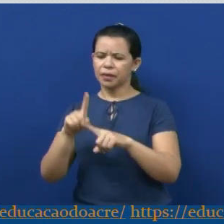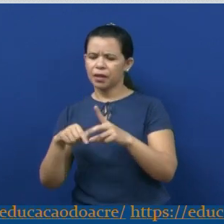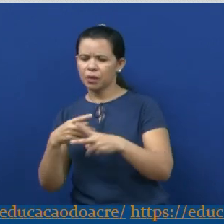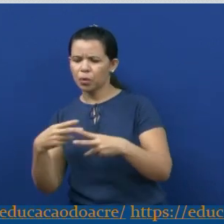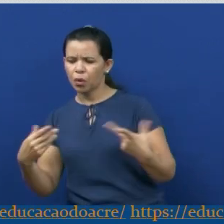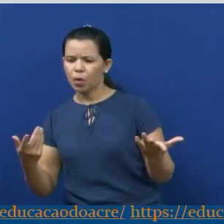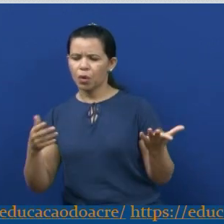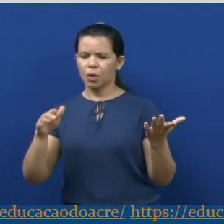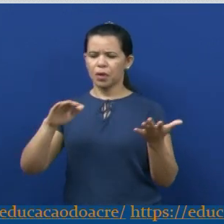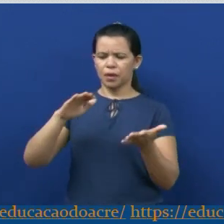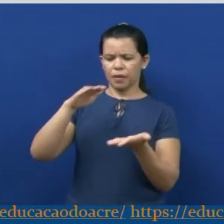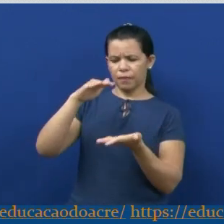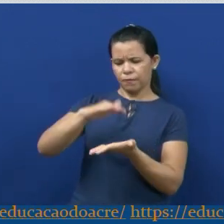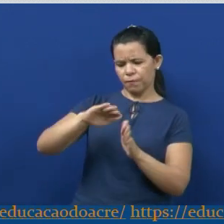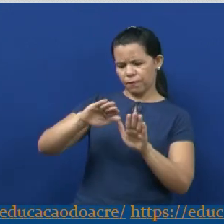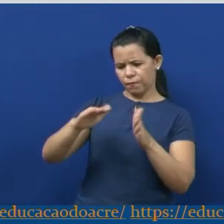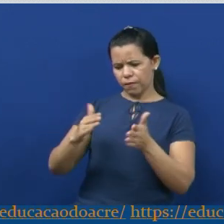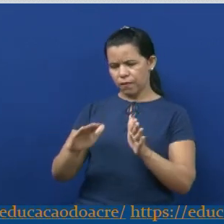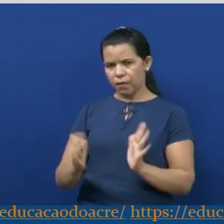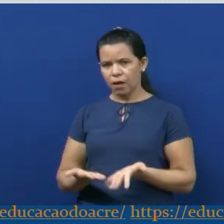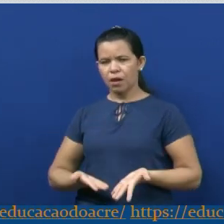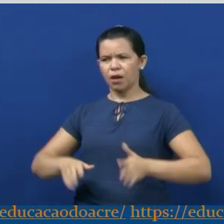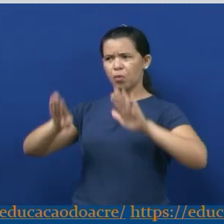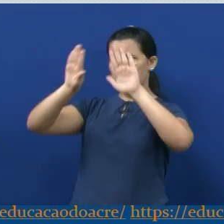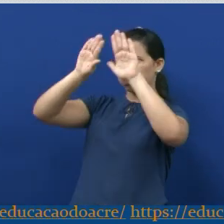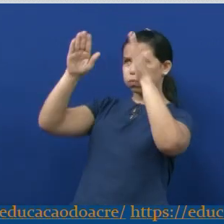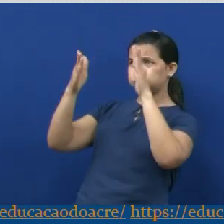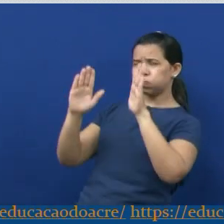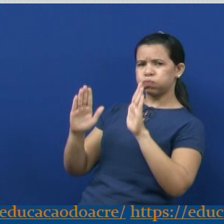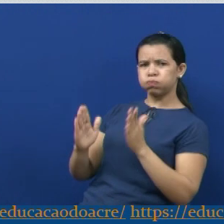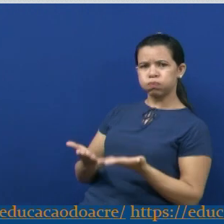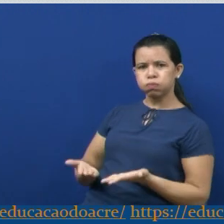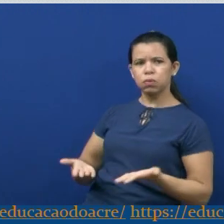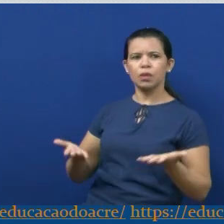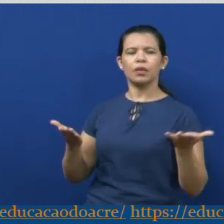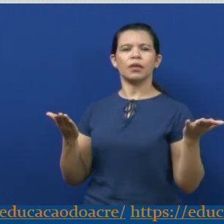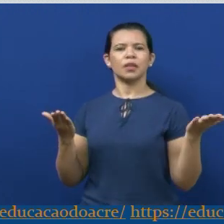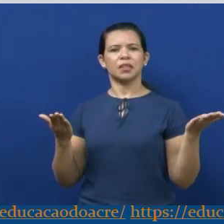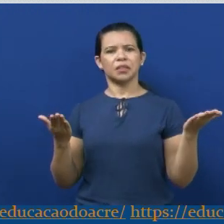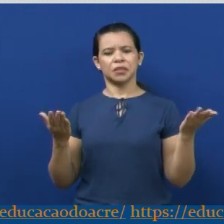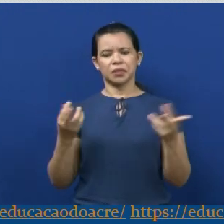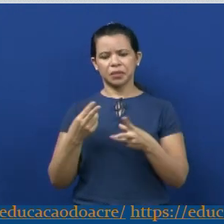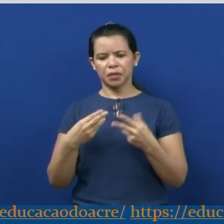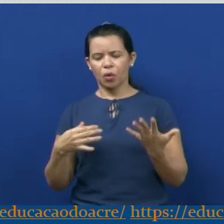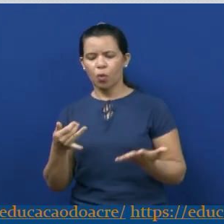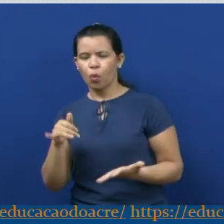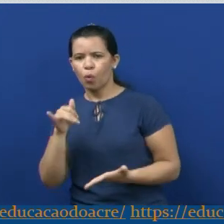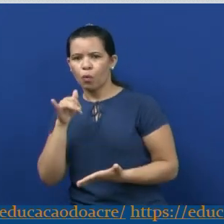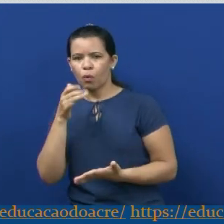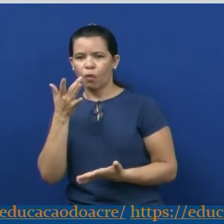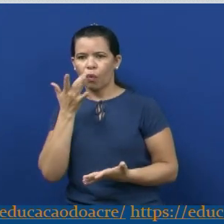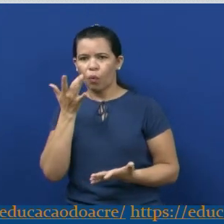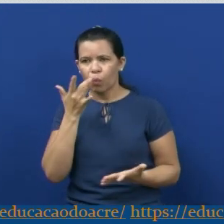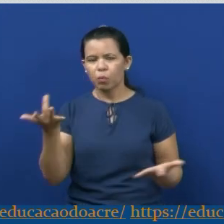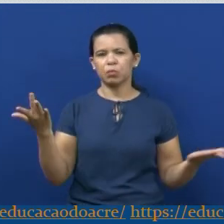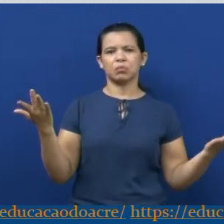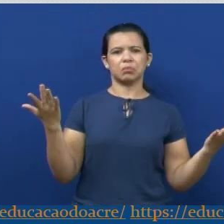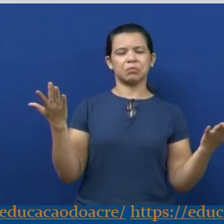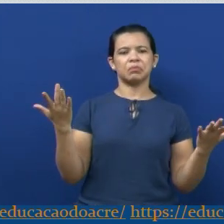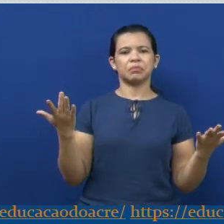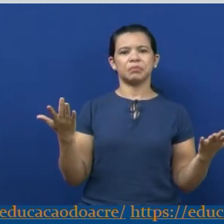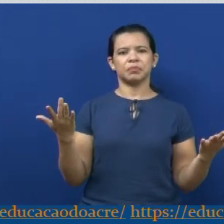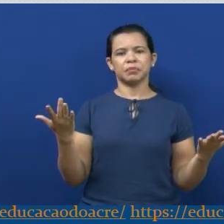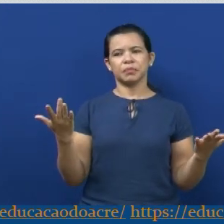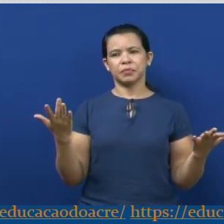de cerâmica, monumentos, restos arqueológicos como fósseis. Isso